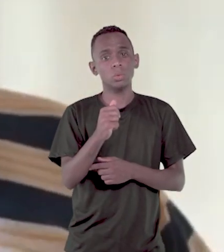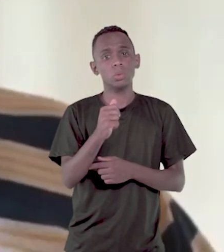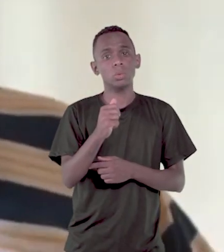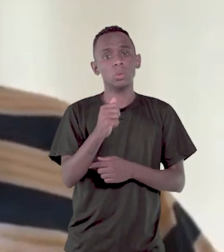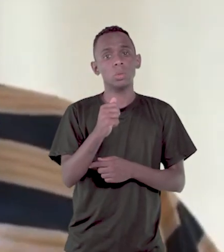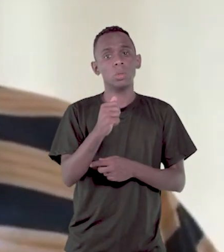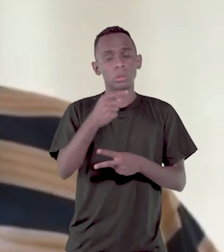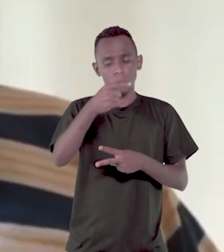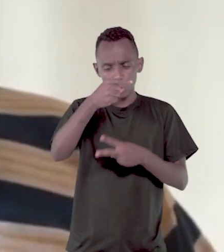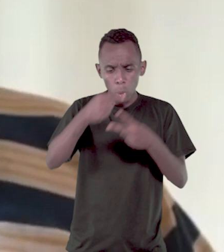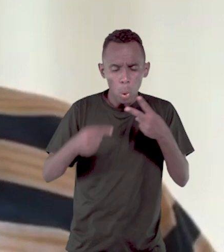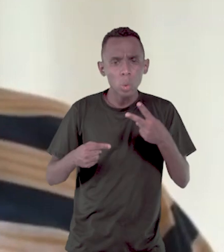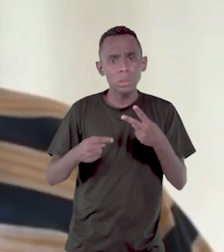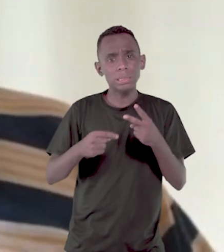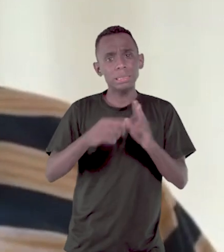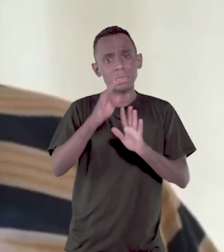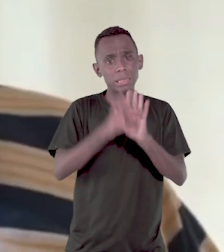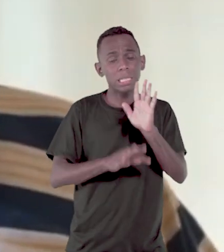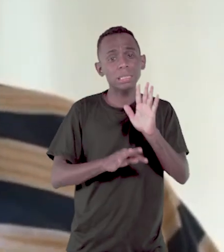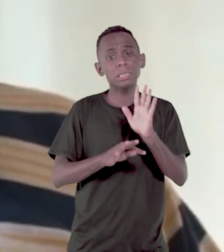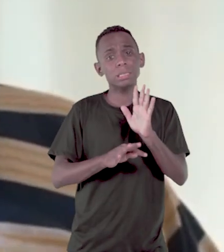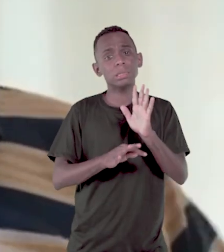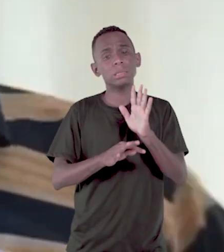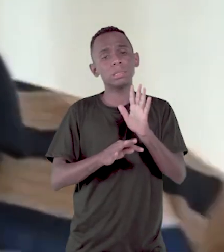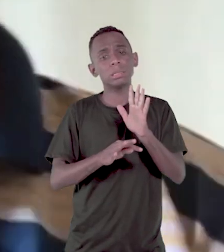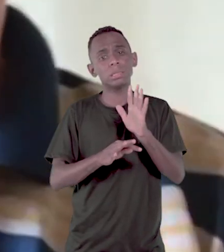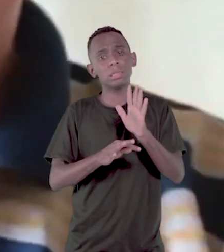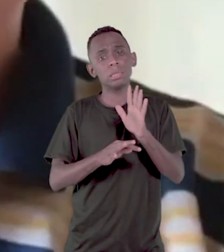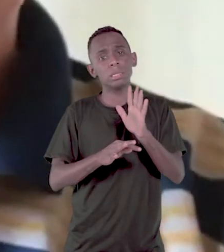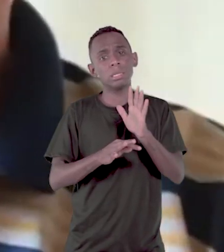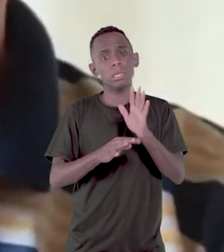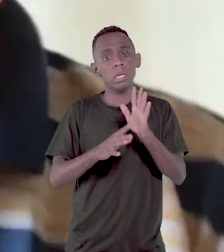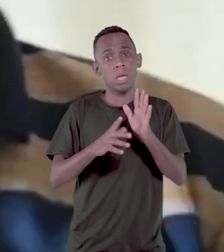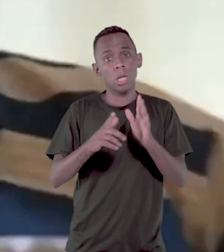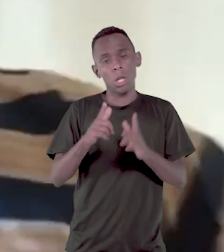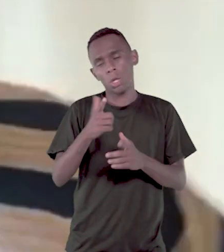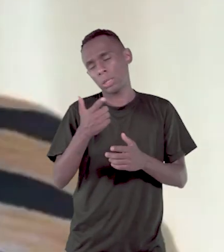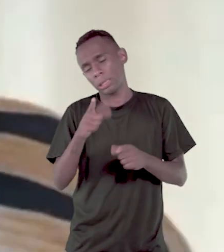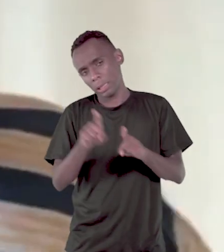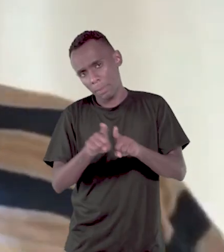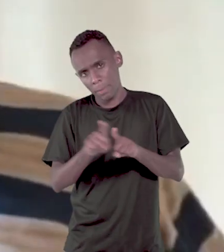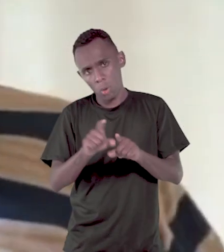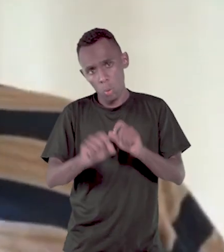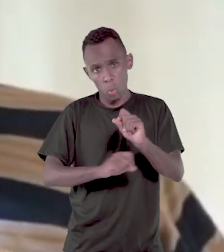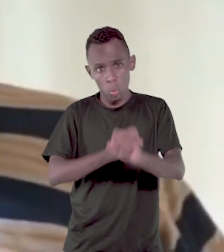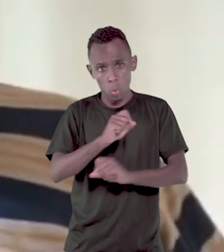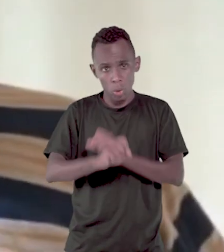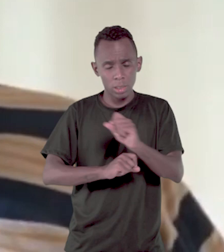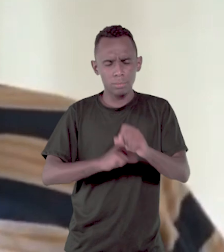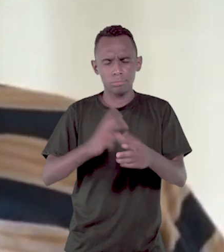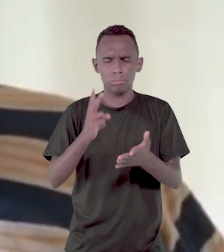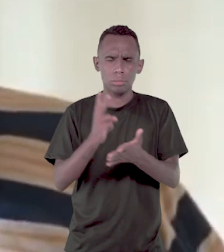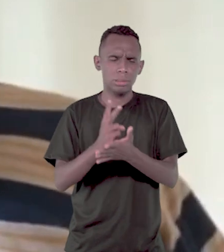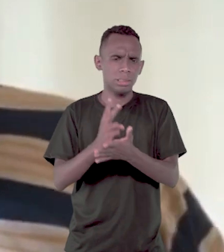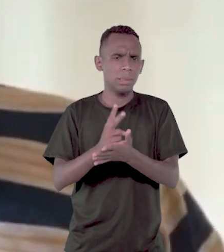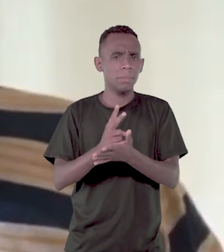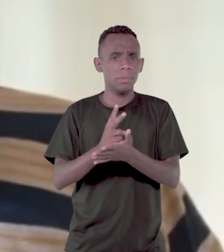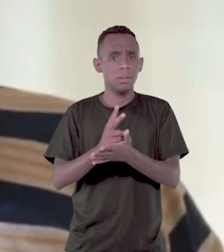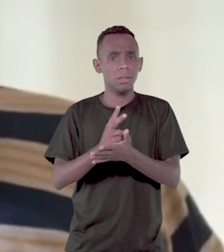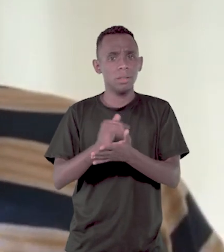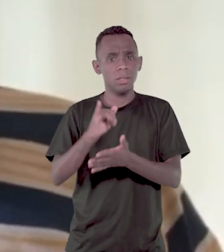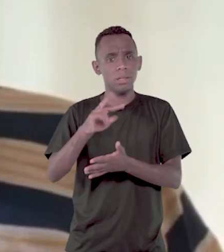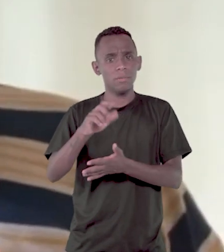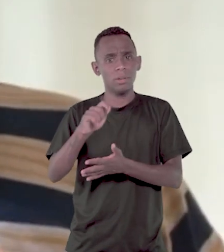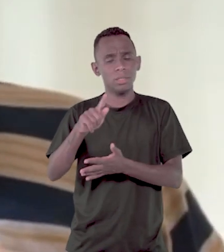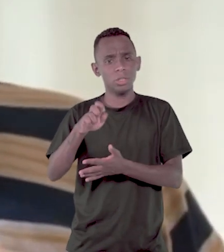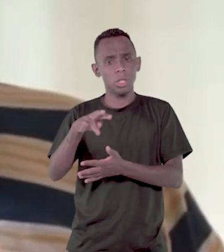O Agressor e O Carta-Noiva. O Ivan Ângelo, inclusive, sempre lembra,